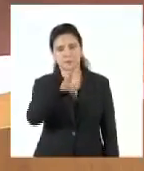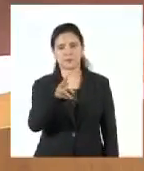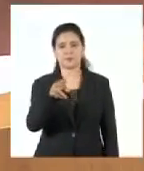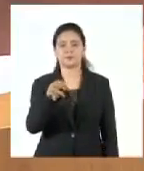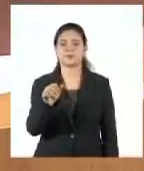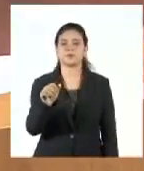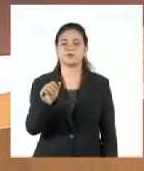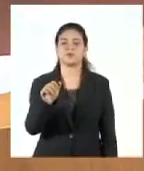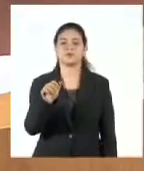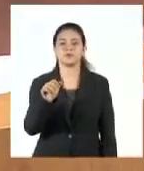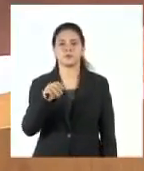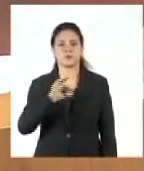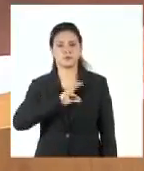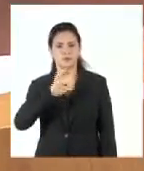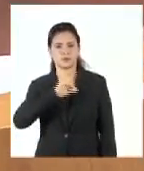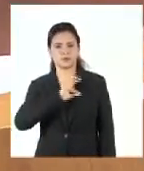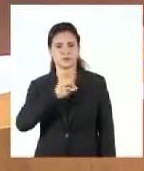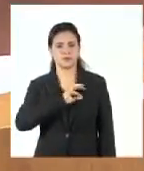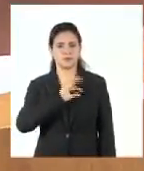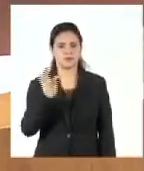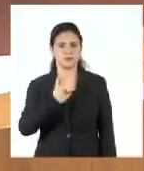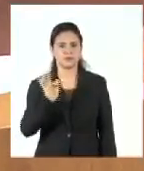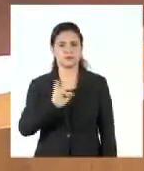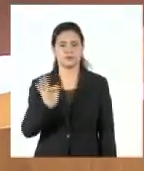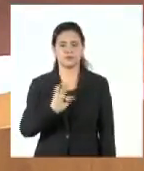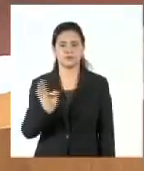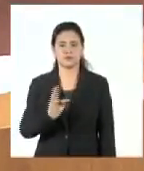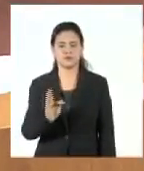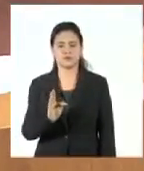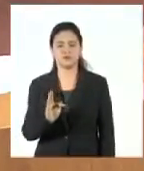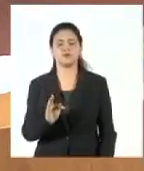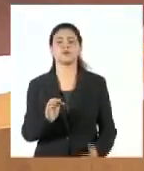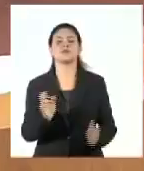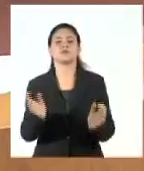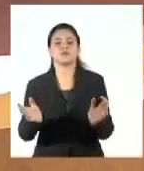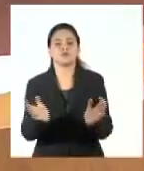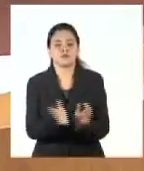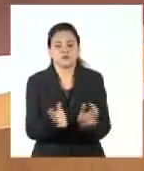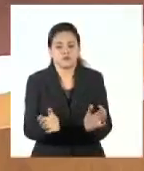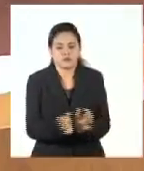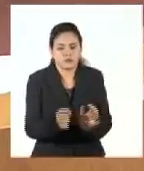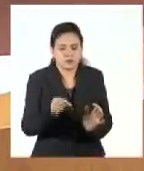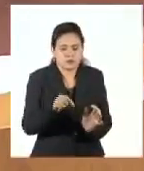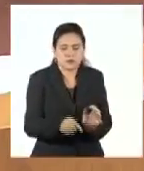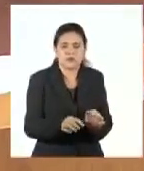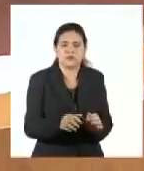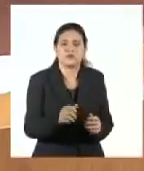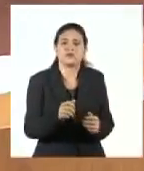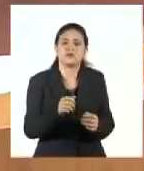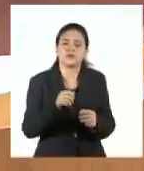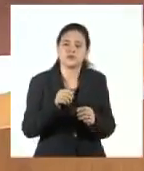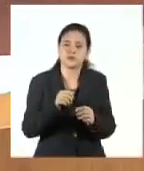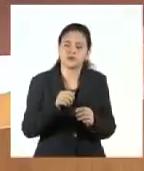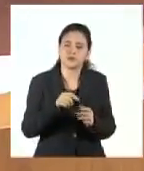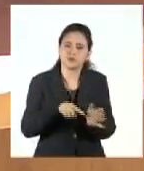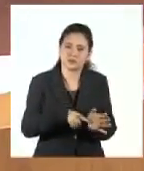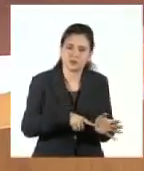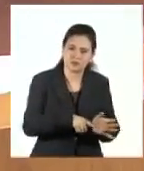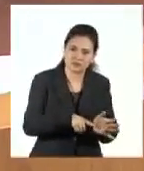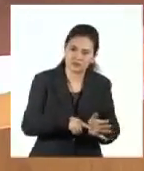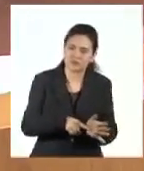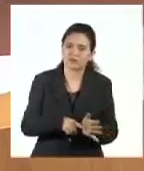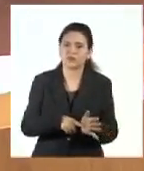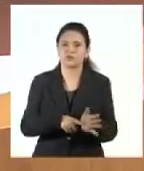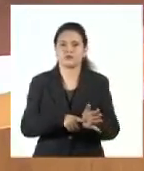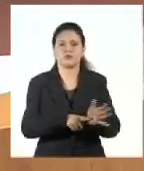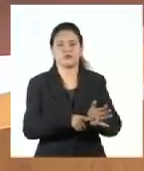ruas, mas para compor uma tal de força-tarefa que ele criou para perseguir seus adversários políticos,